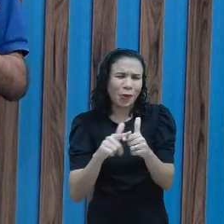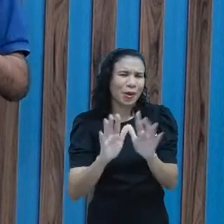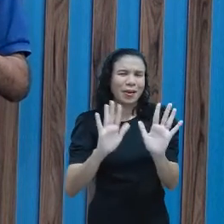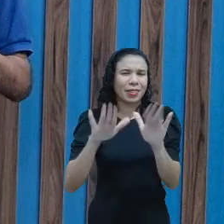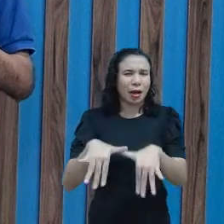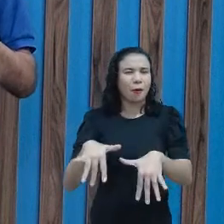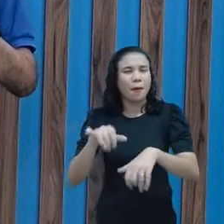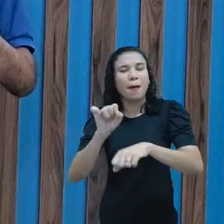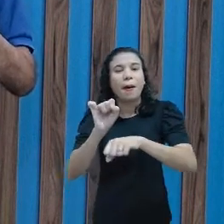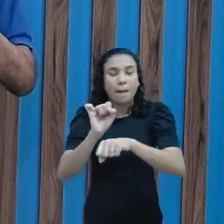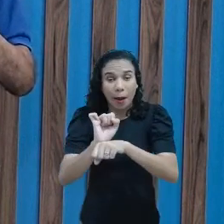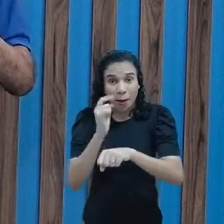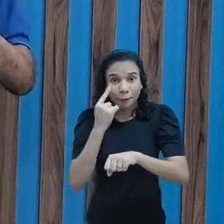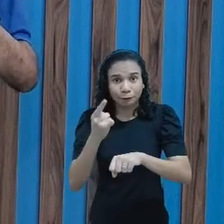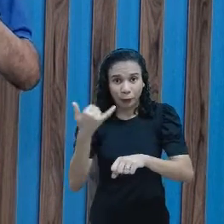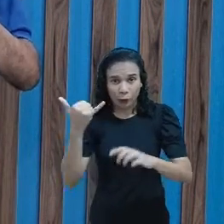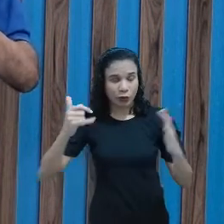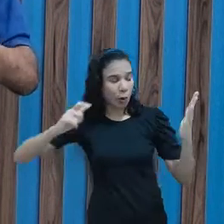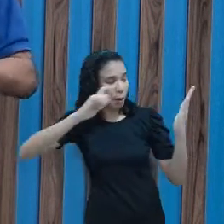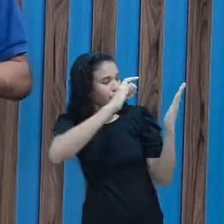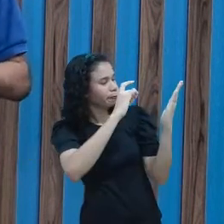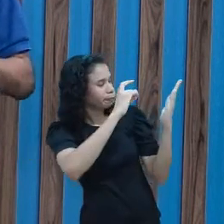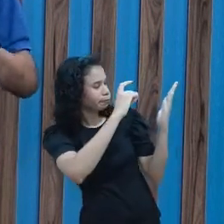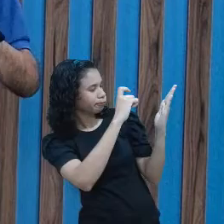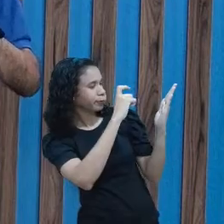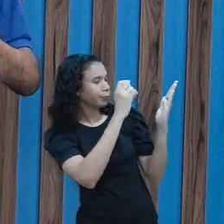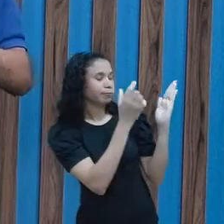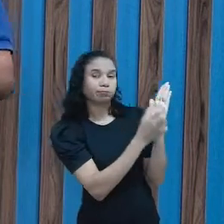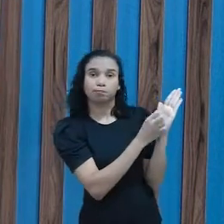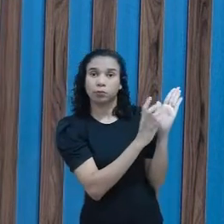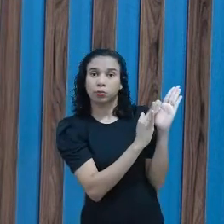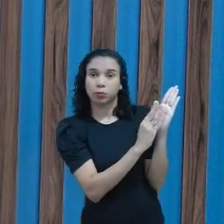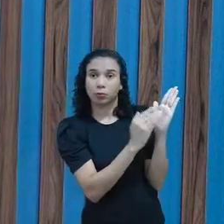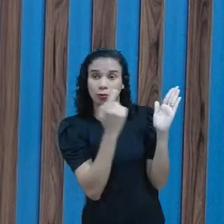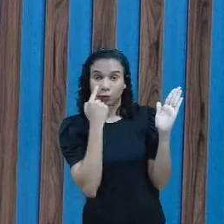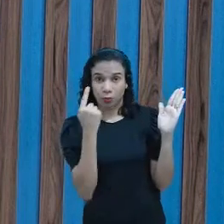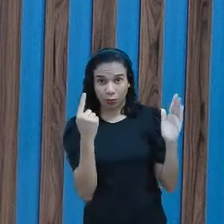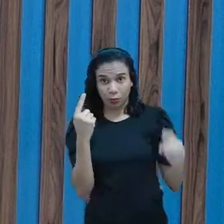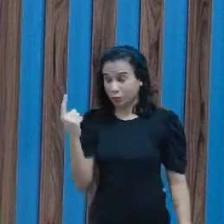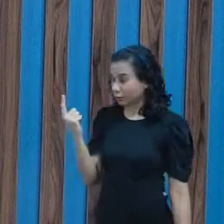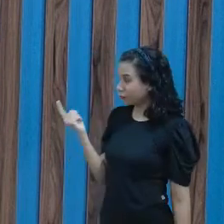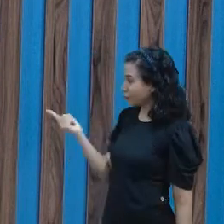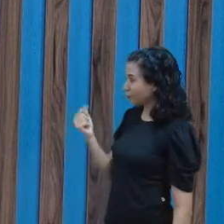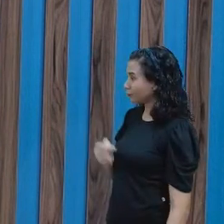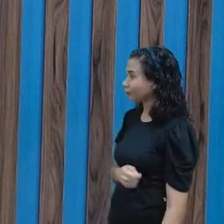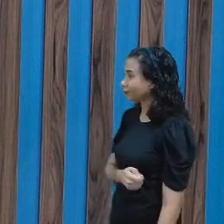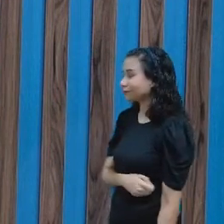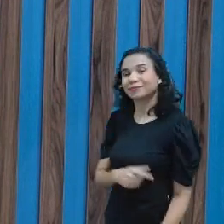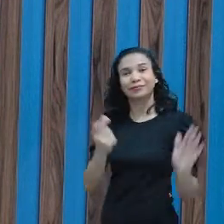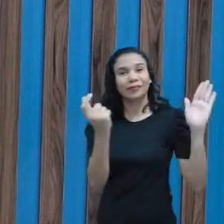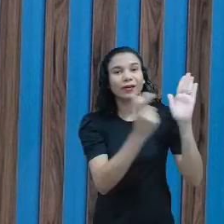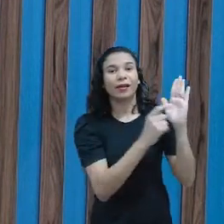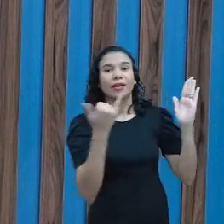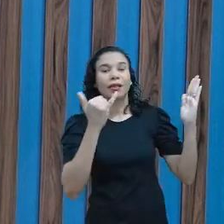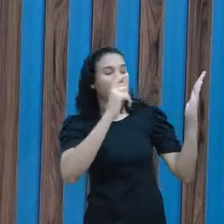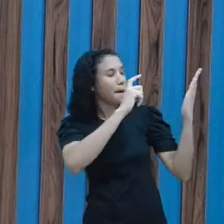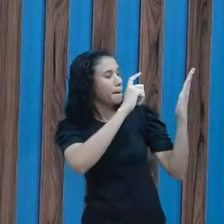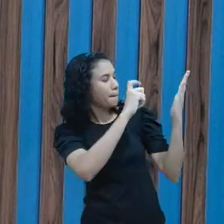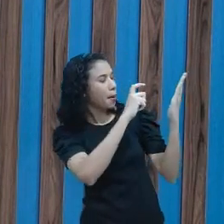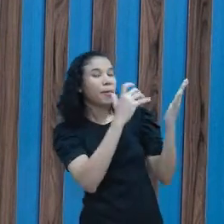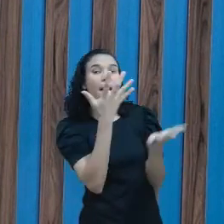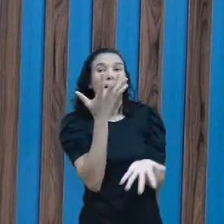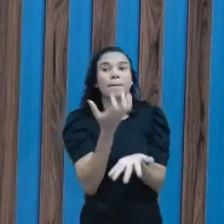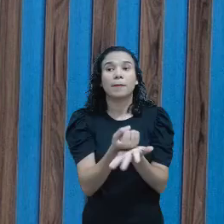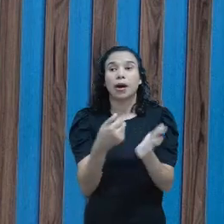para um pouquinho, pega a câmera do teu celular nesse momento, e aí você vai apresentar a câmera aqui, ó, nesse QR Code, e você vai conseguir